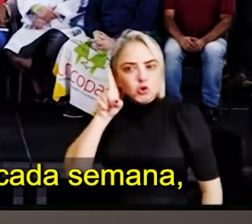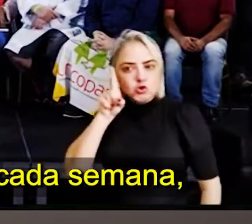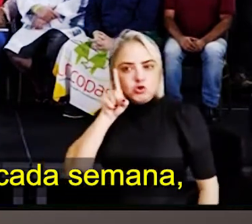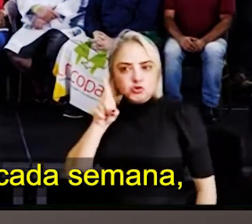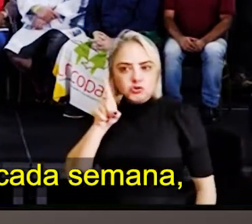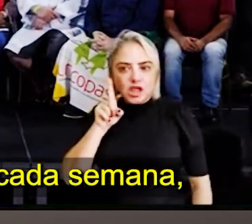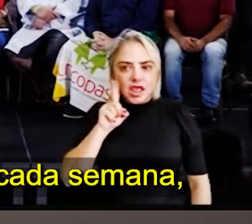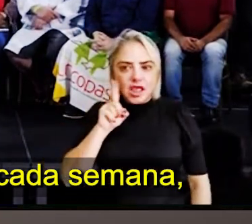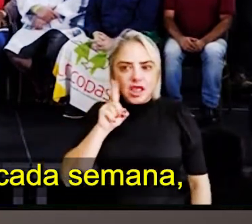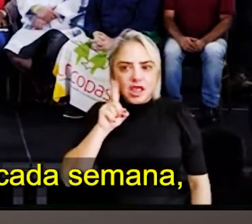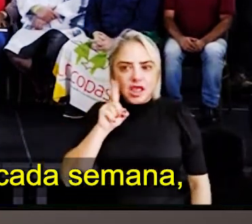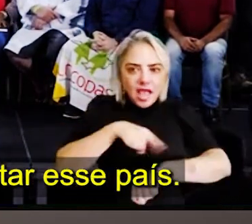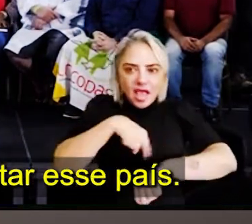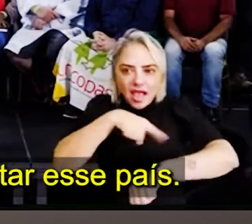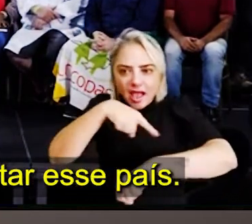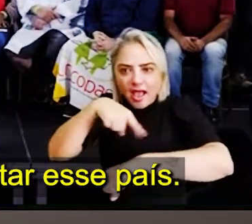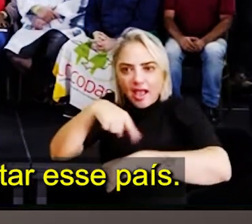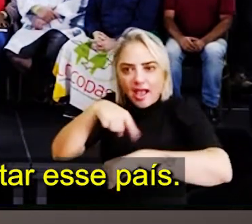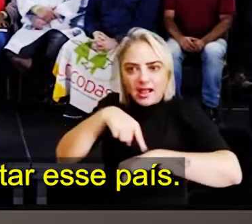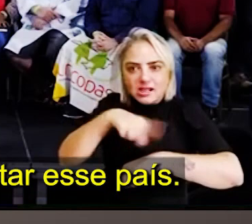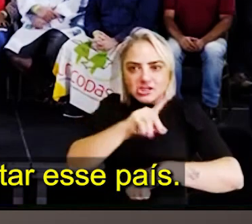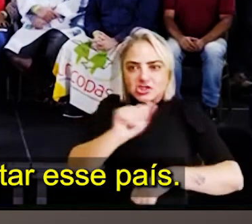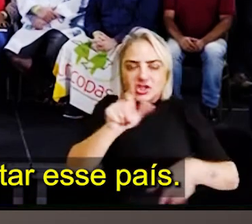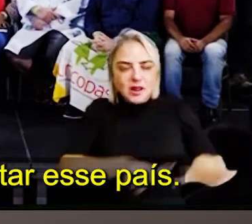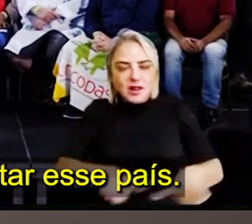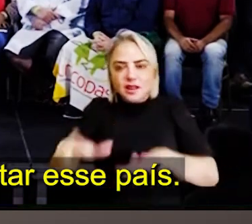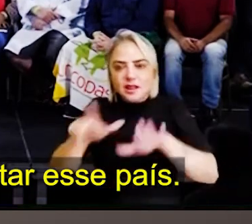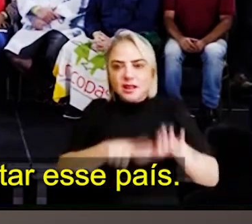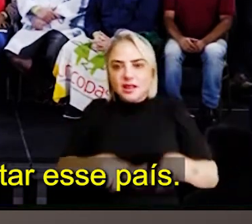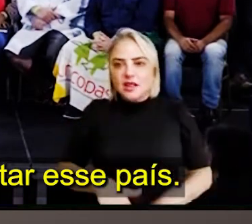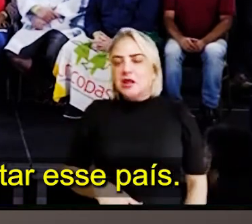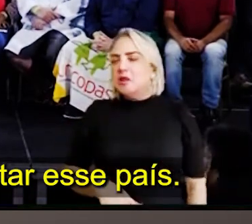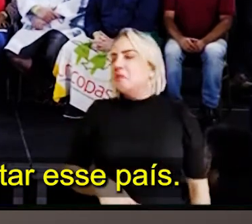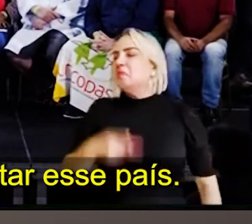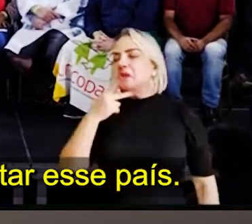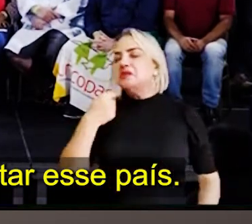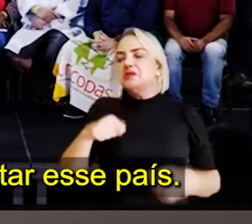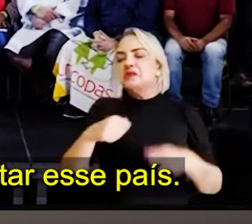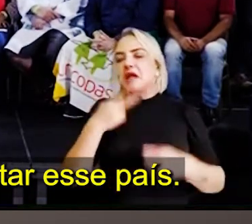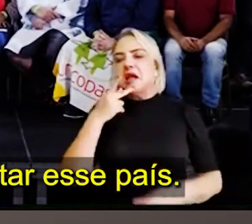hora e cada semana. Não precisa falar mal de ninguém, a consertar esse país.